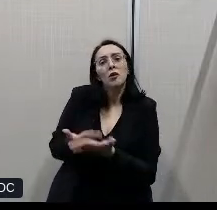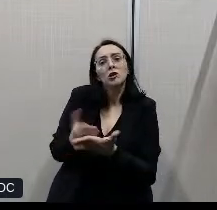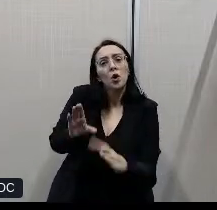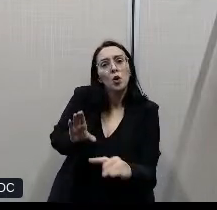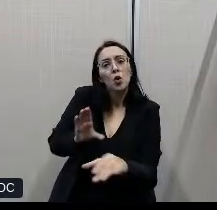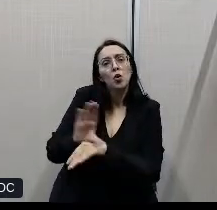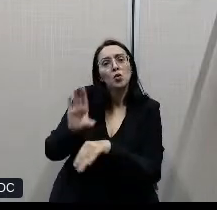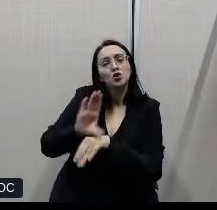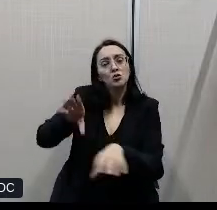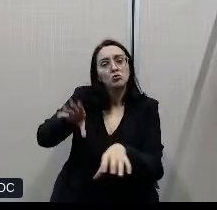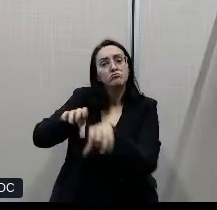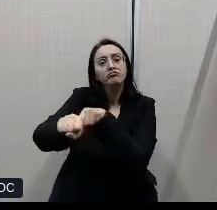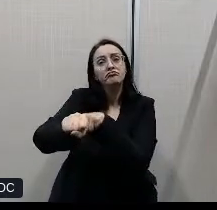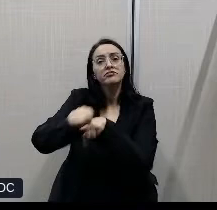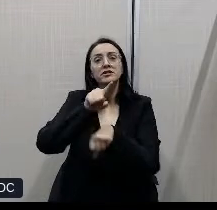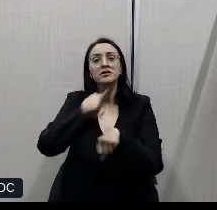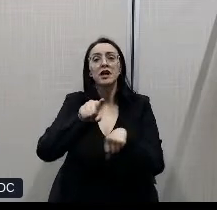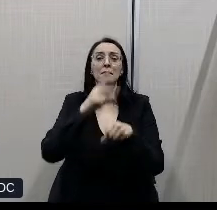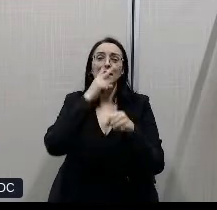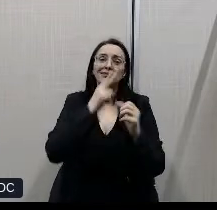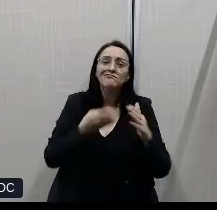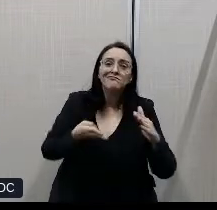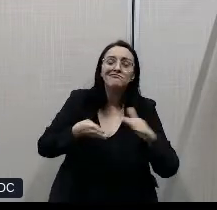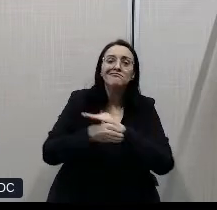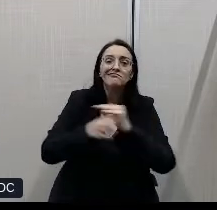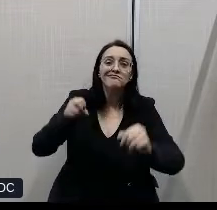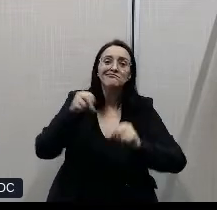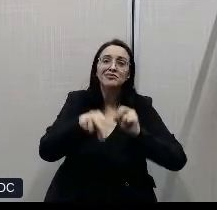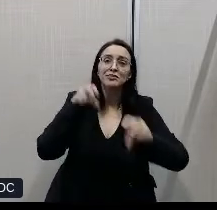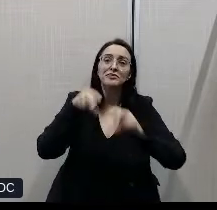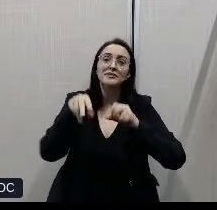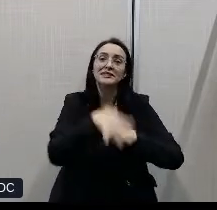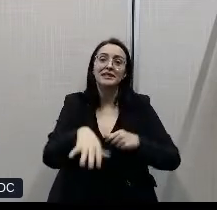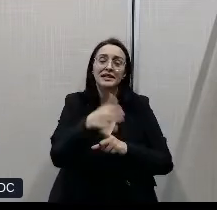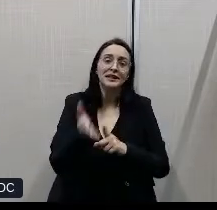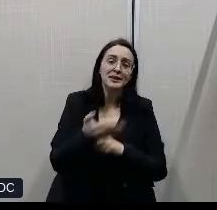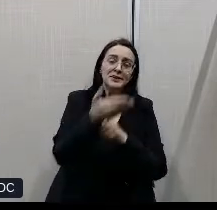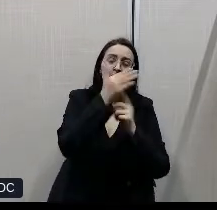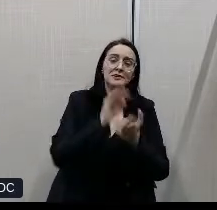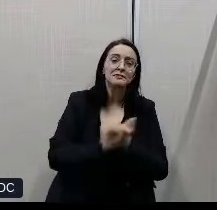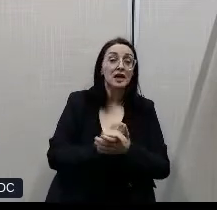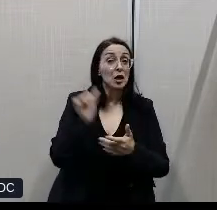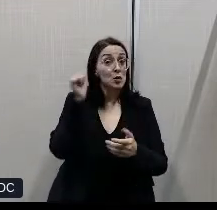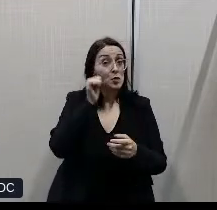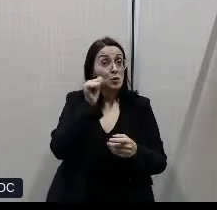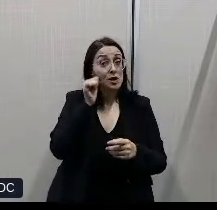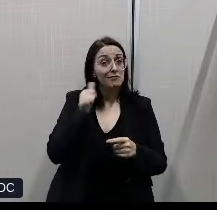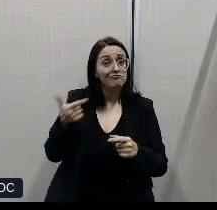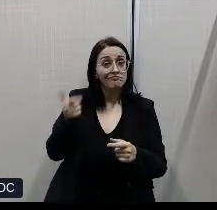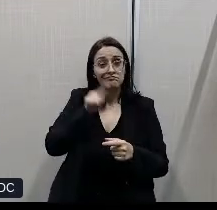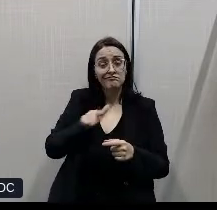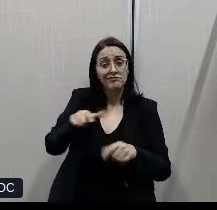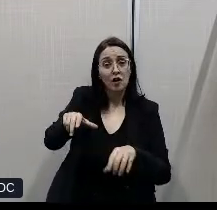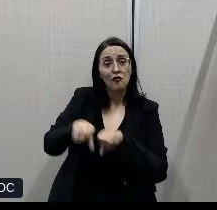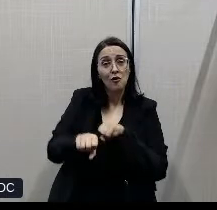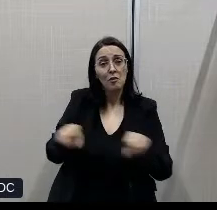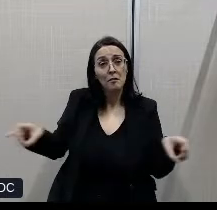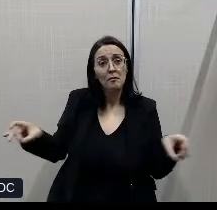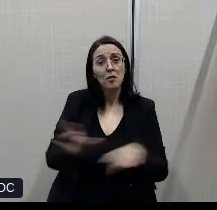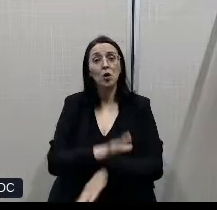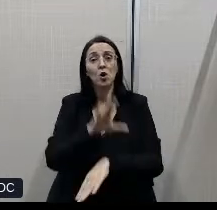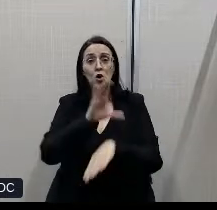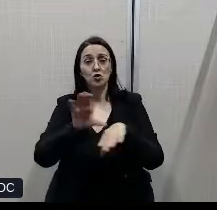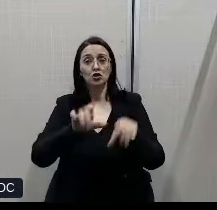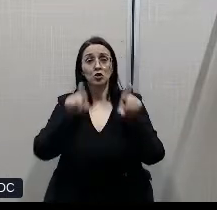é o dado que eu trouxe agora há pouco, que é a porta de entrada para muitas pessoas na tecnologia, as mulheres que conseguem se formar em cursos